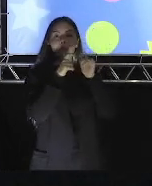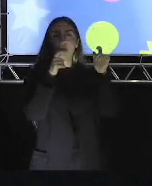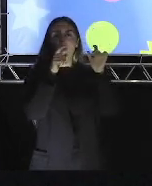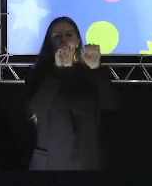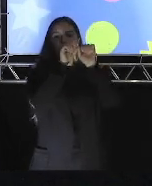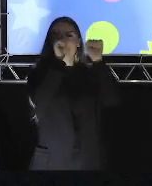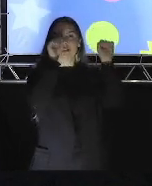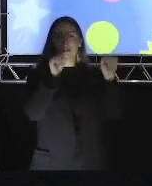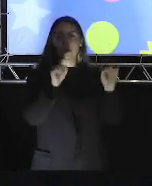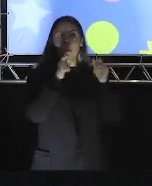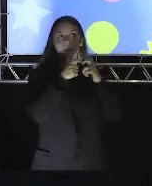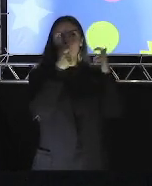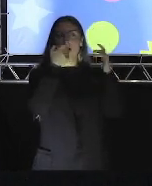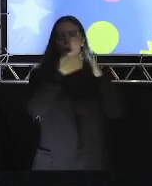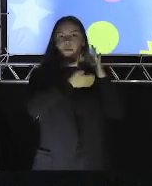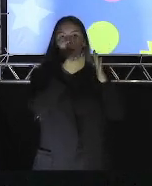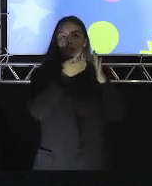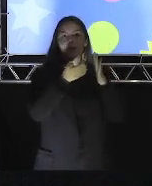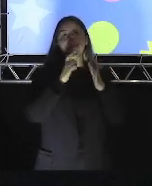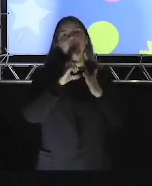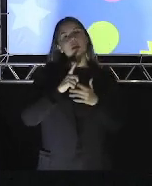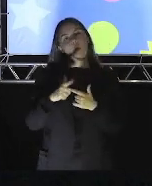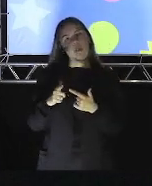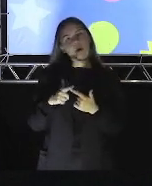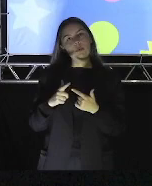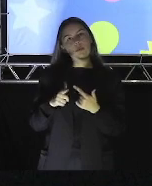organização, a gente tem um problema.